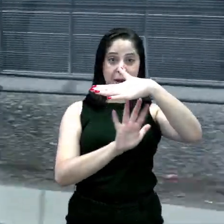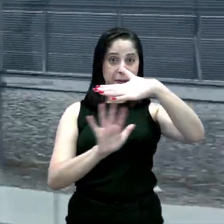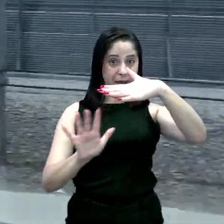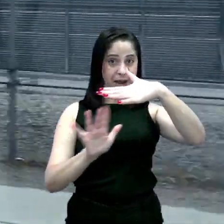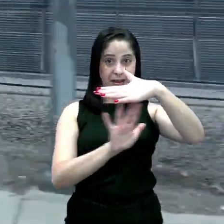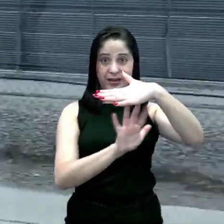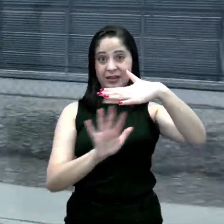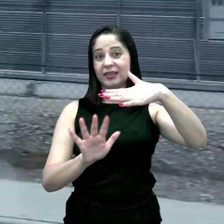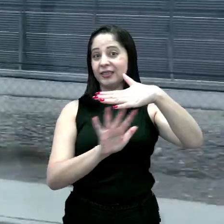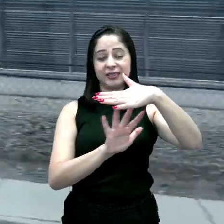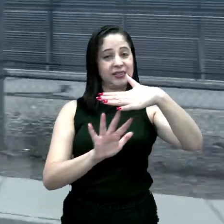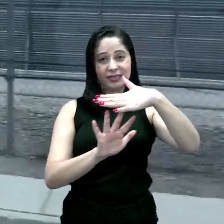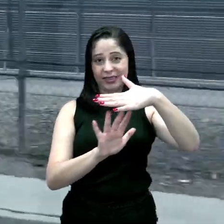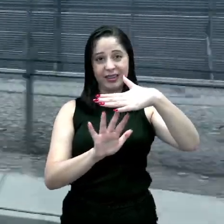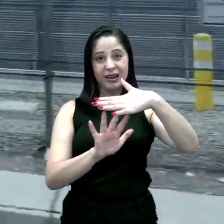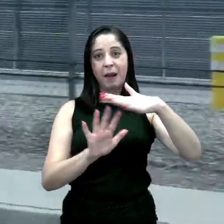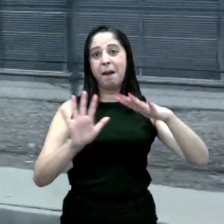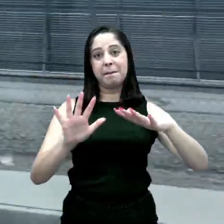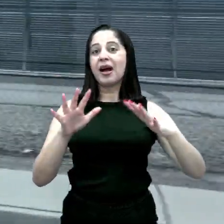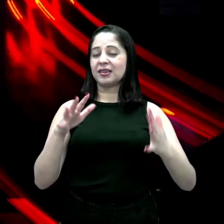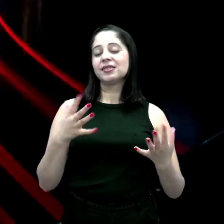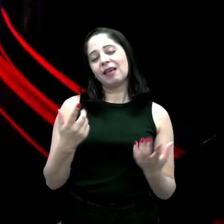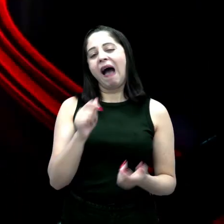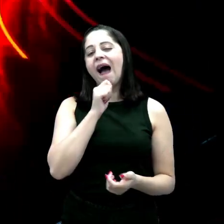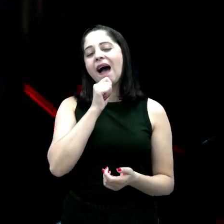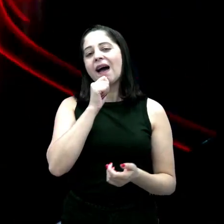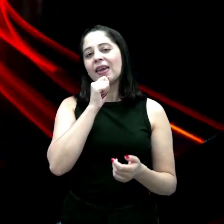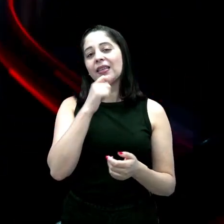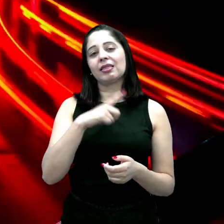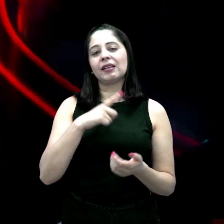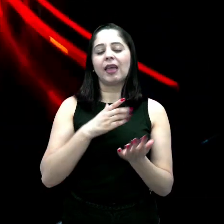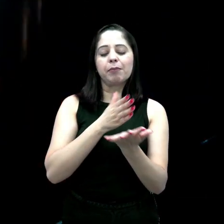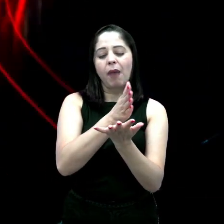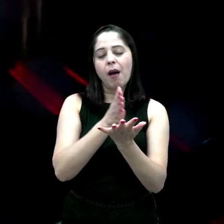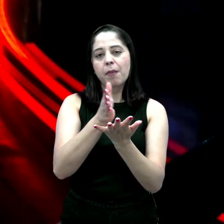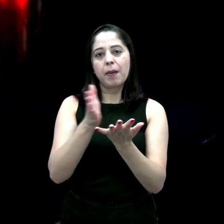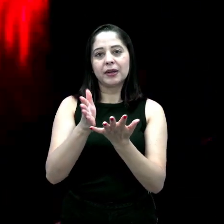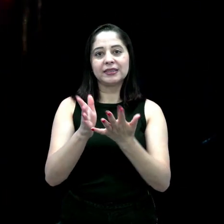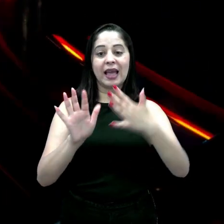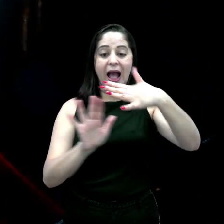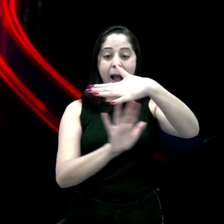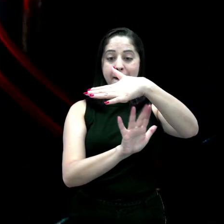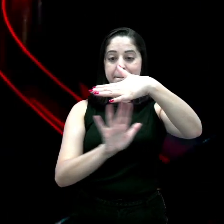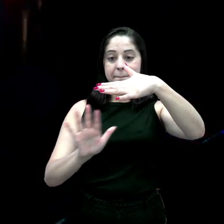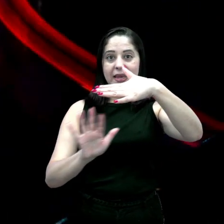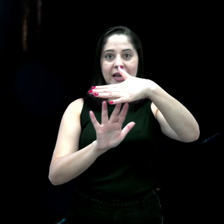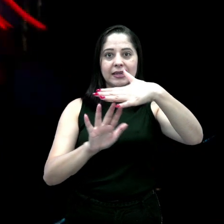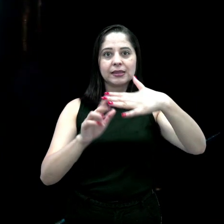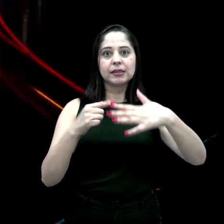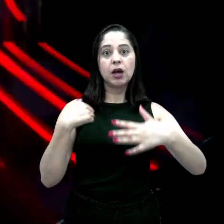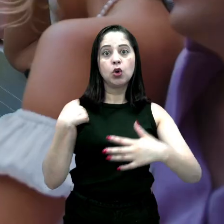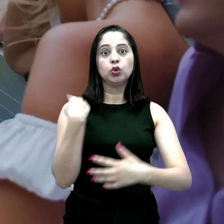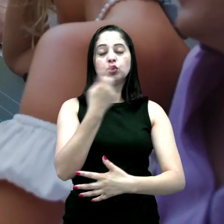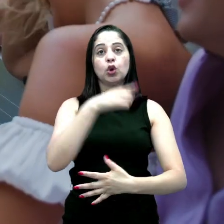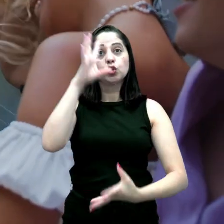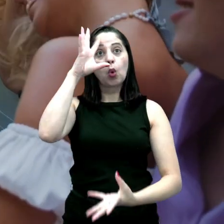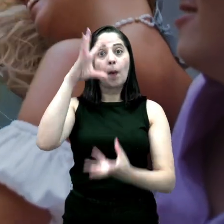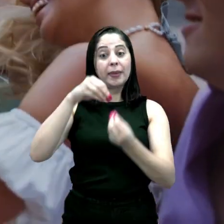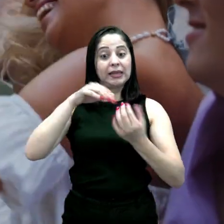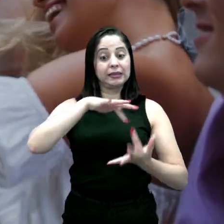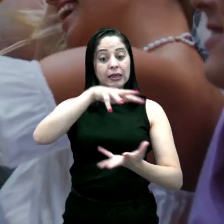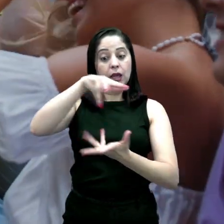uma definição universalmente aceita. A migração nos ajuda a entender o mundo em transformação e a